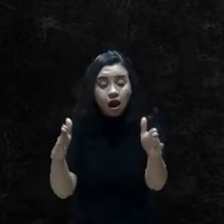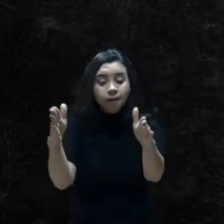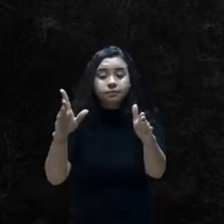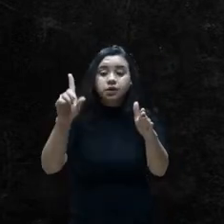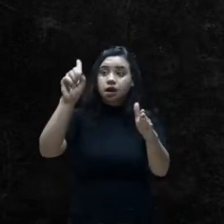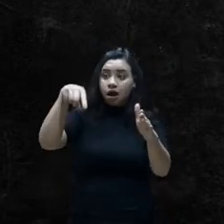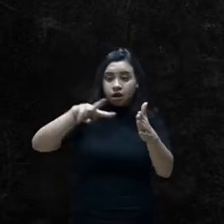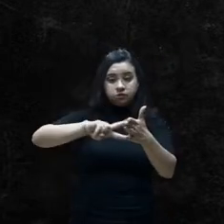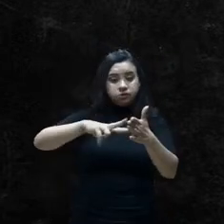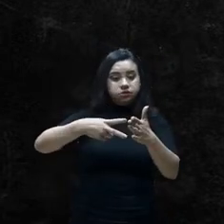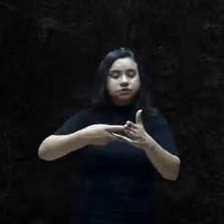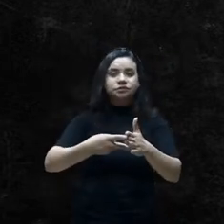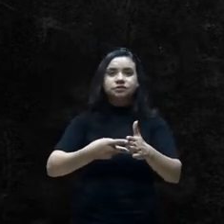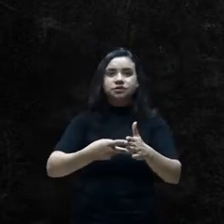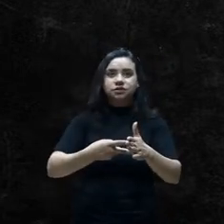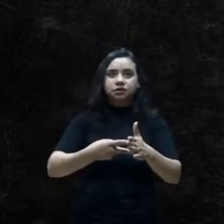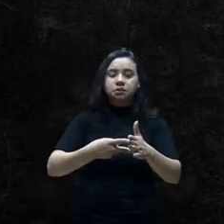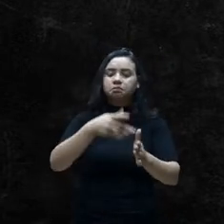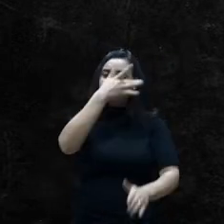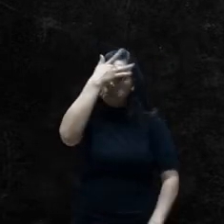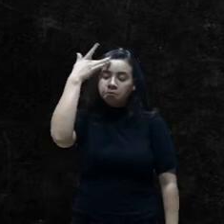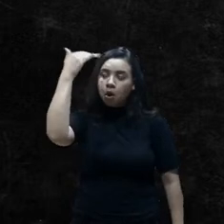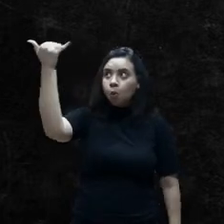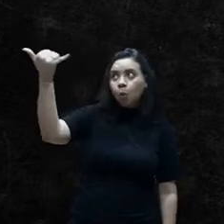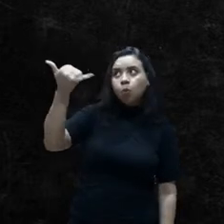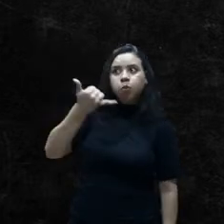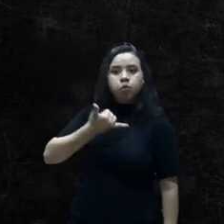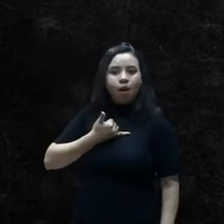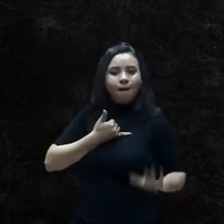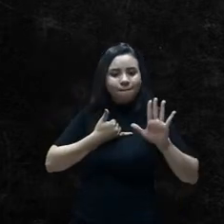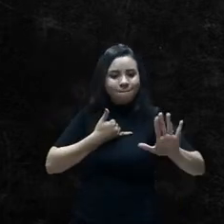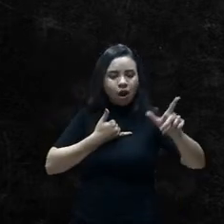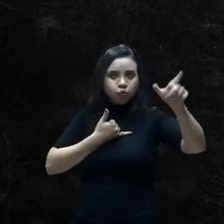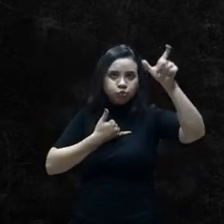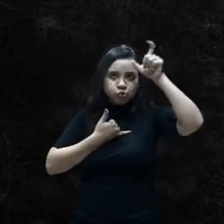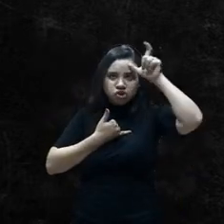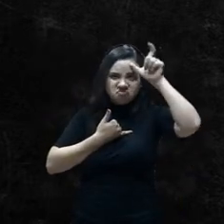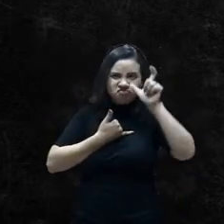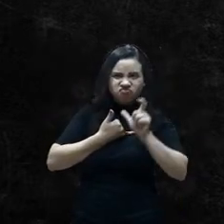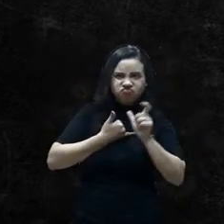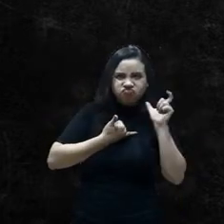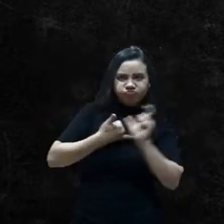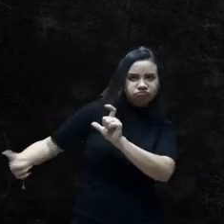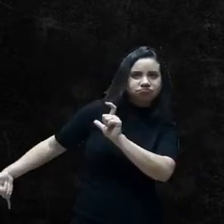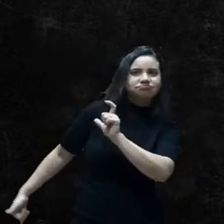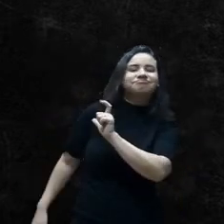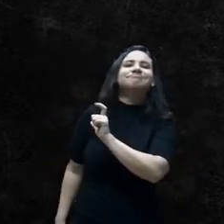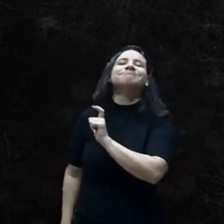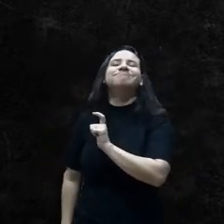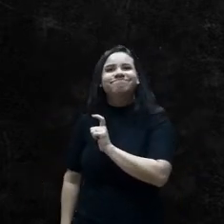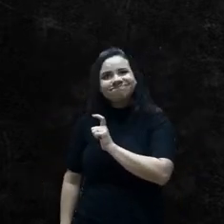Mas depois vem o diabo e tira a palavra do coração deles. Para não acontecer que crendo